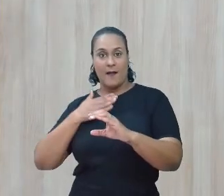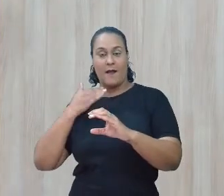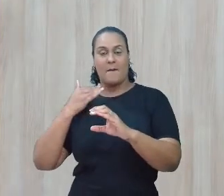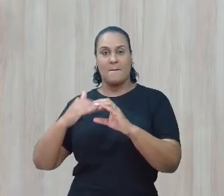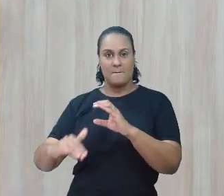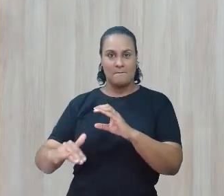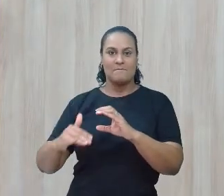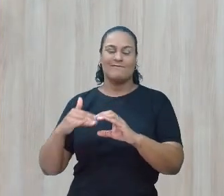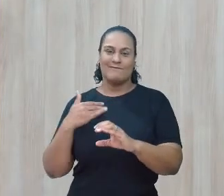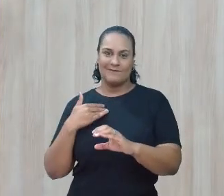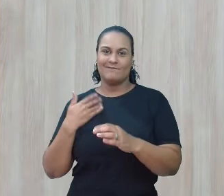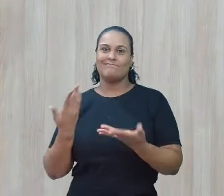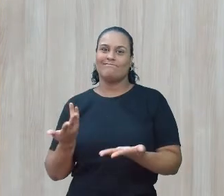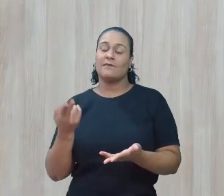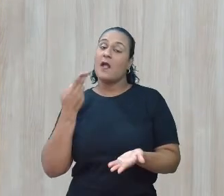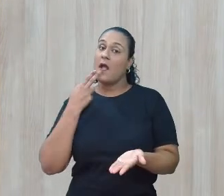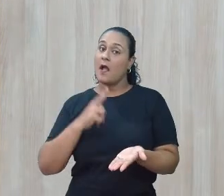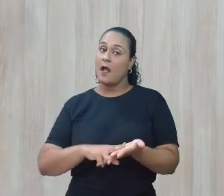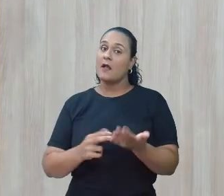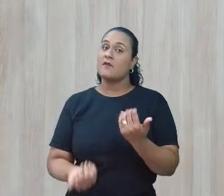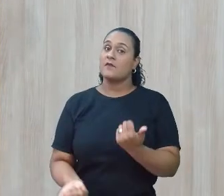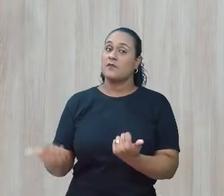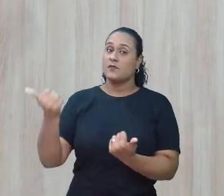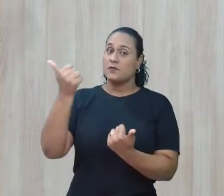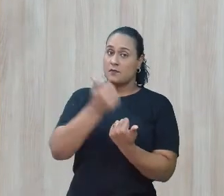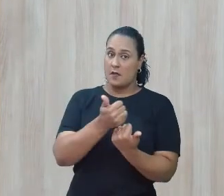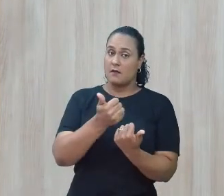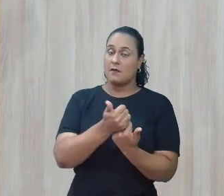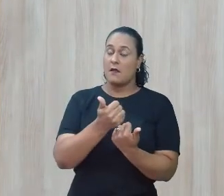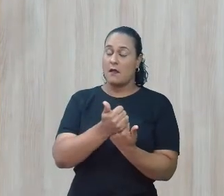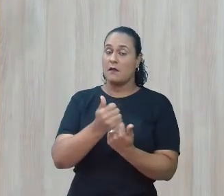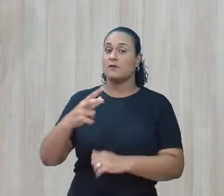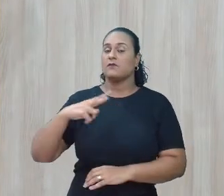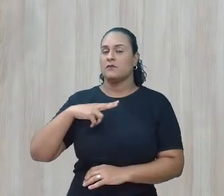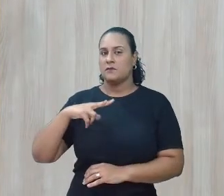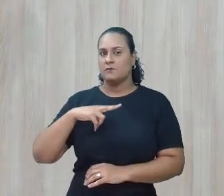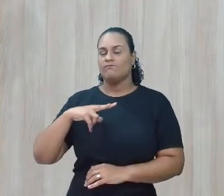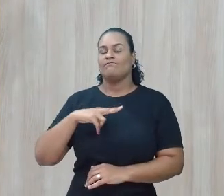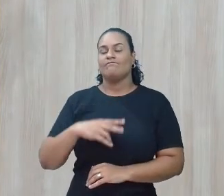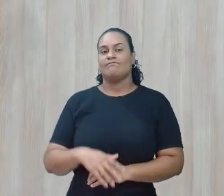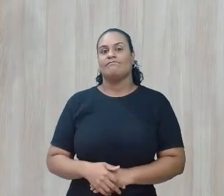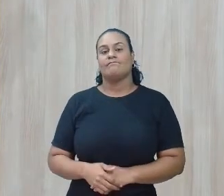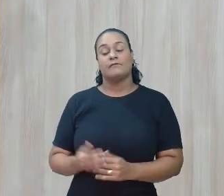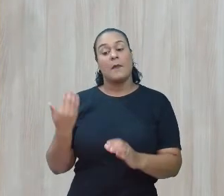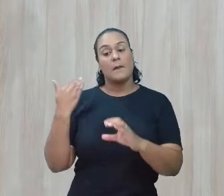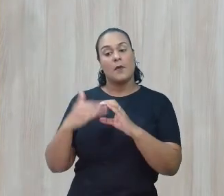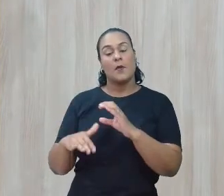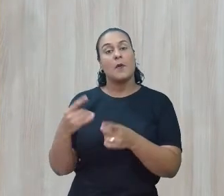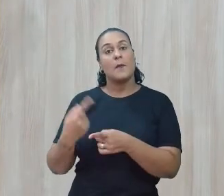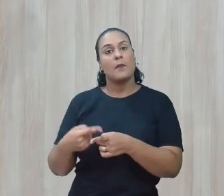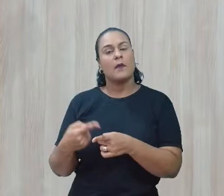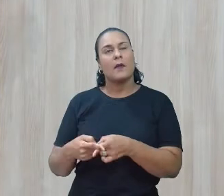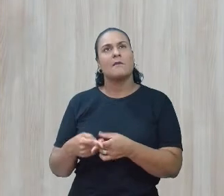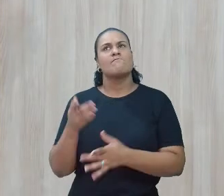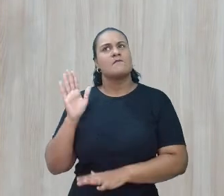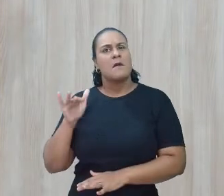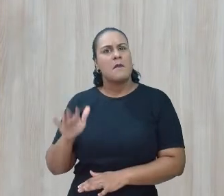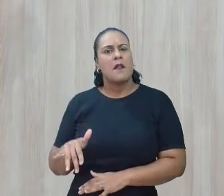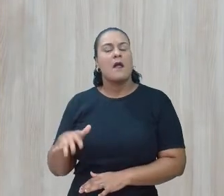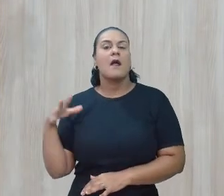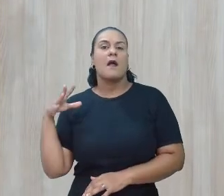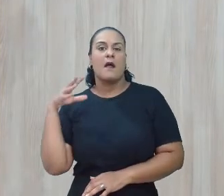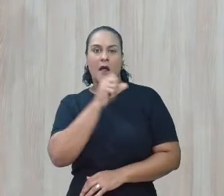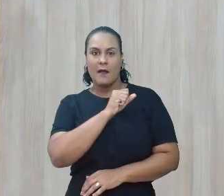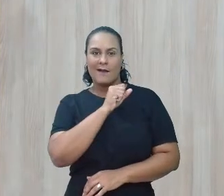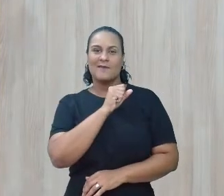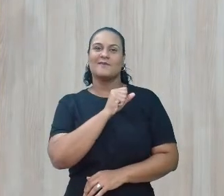sendo um pouco substituída no âmbito pessoal, tá, gente? Pelo e-mail, porque é mais barato, é mais